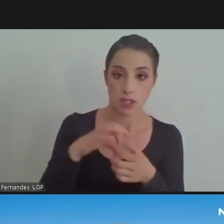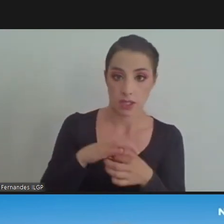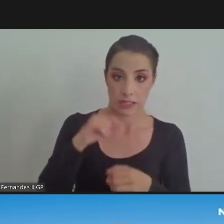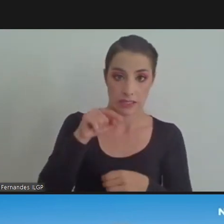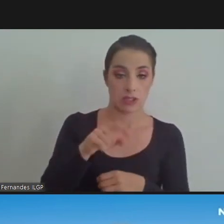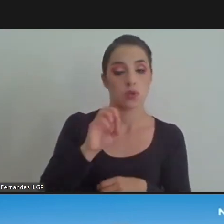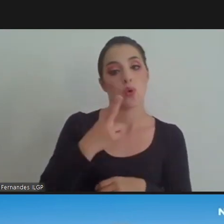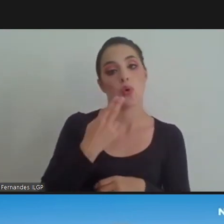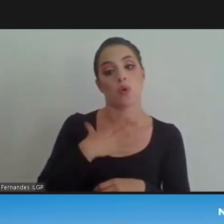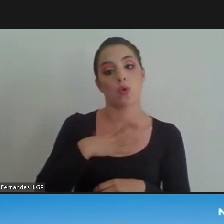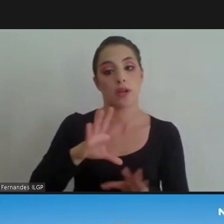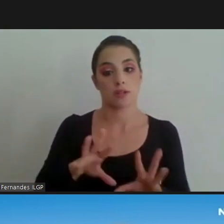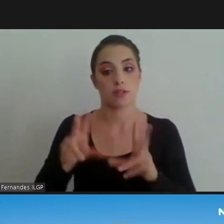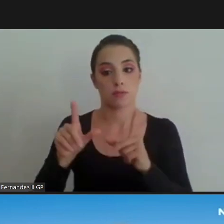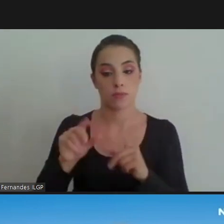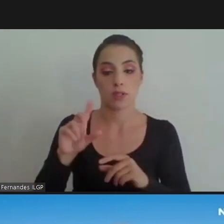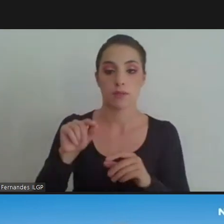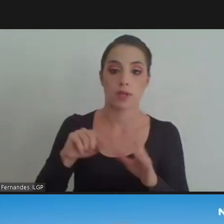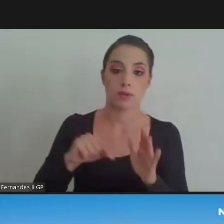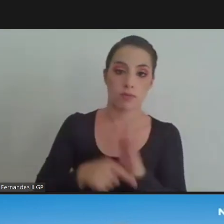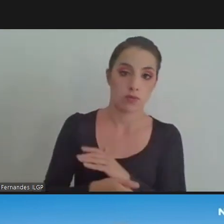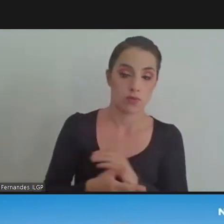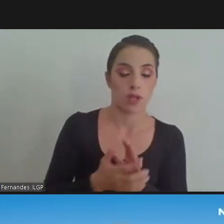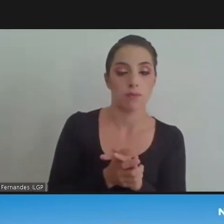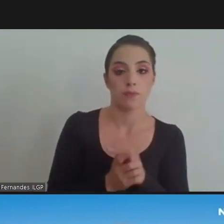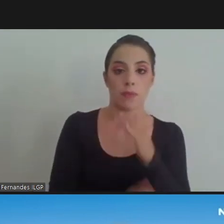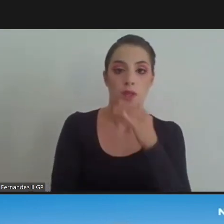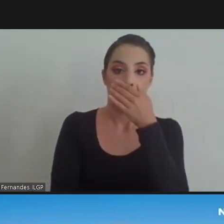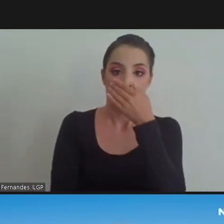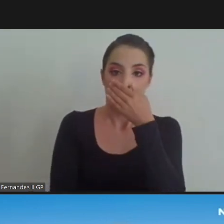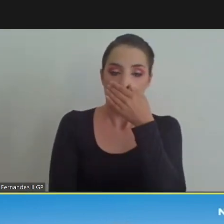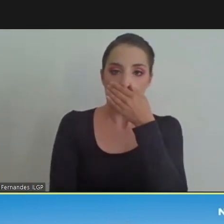quer desenvolver e aprofundar este tipo de parcerias?